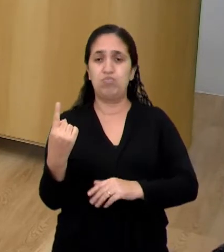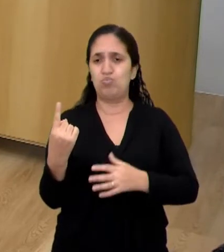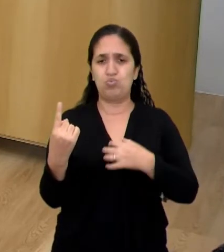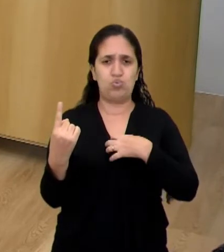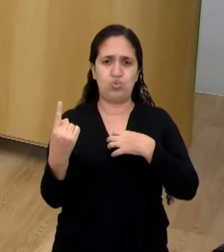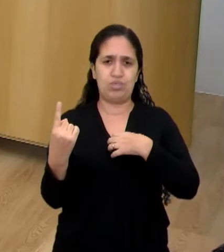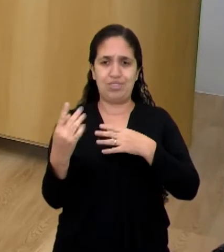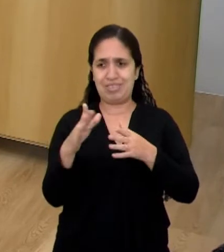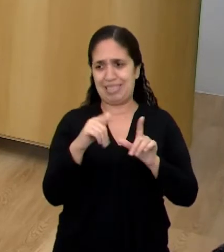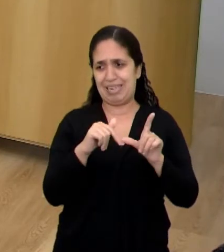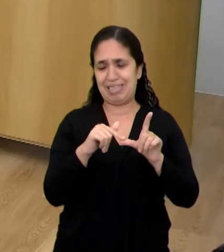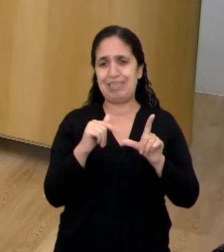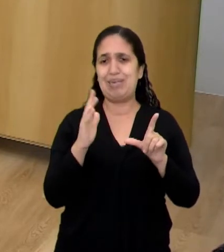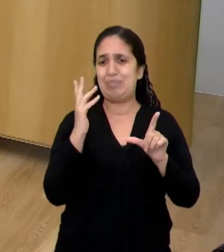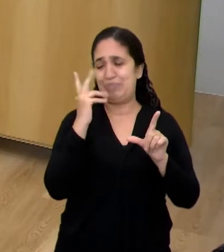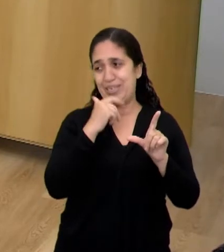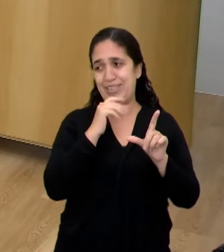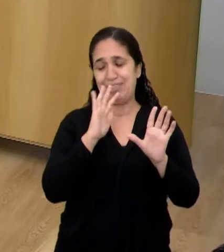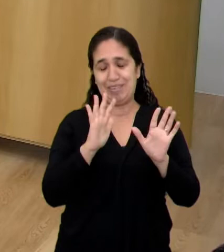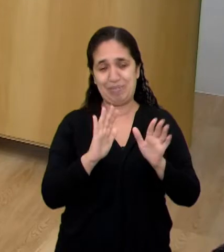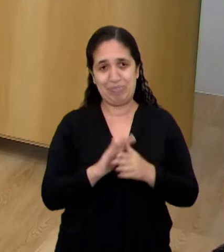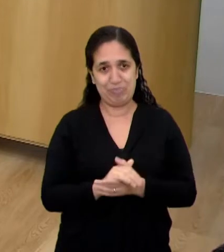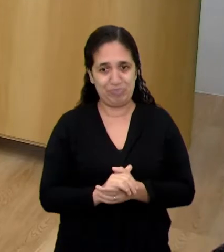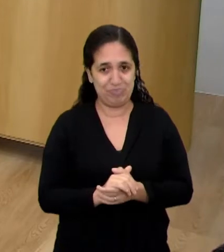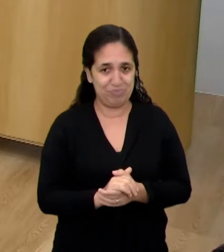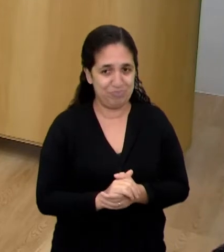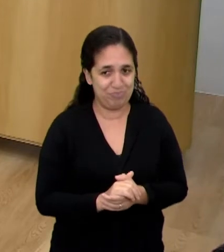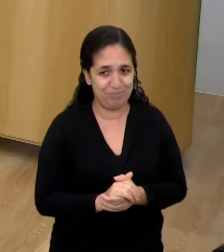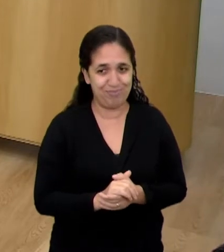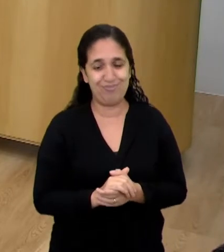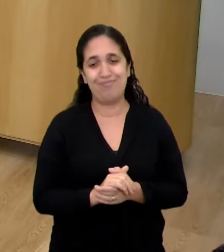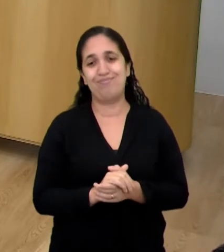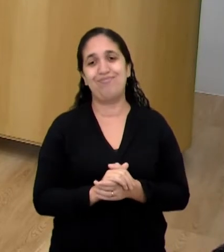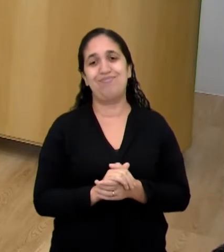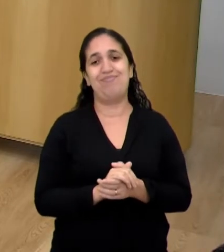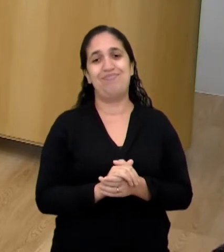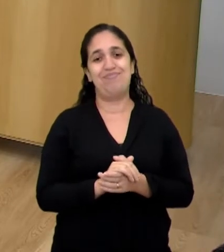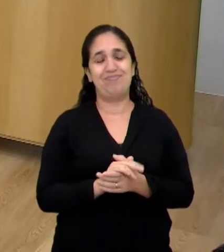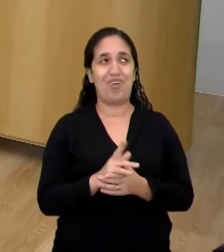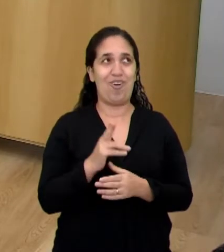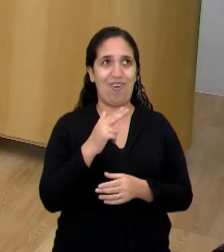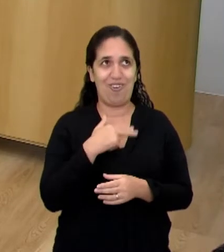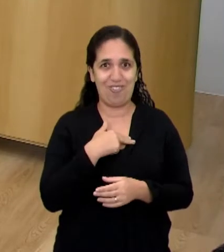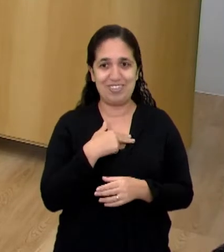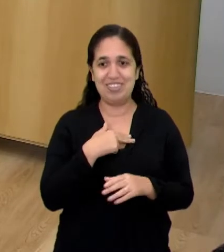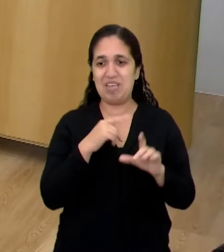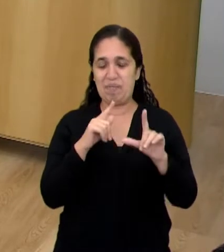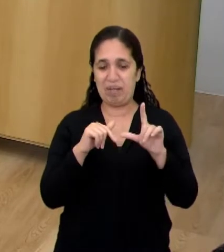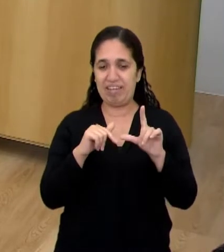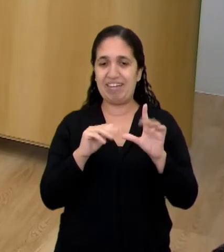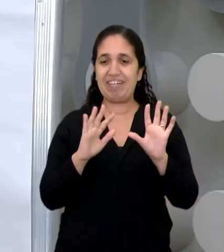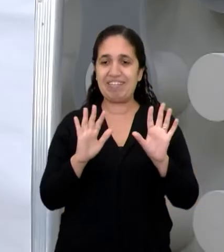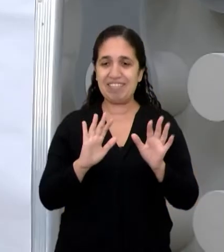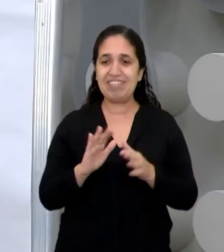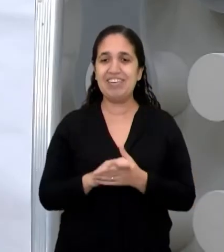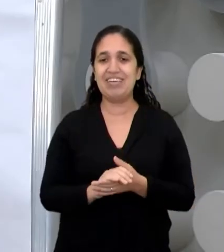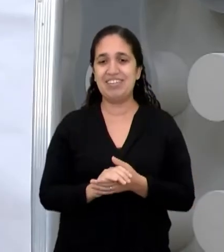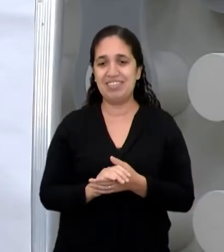A letra tá linda, né? Não se sente pertencente. Melhorem. Né? Gente, o pessoal tá brigando com a minha caligrafia aqui. Sente